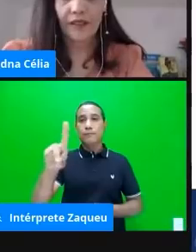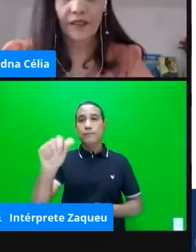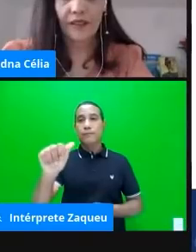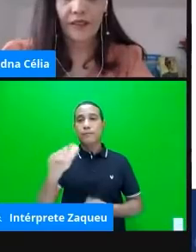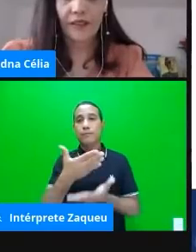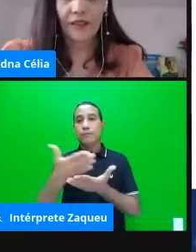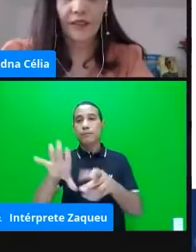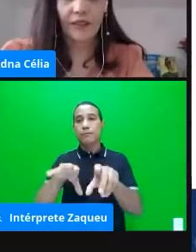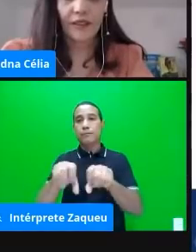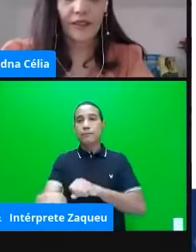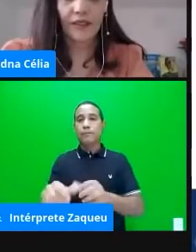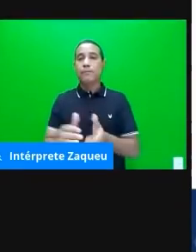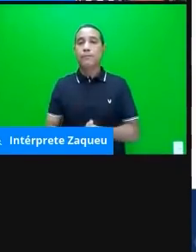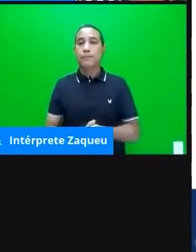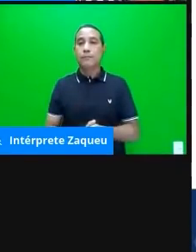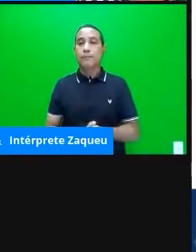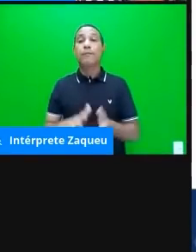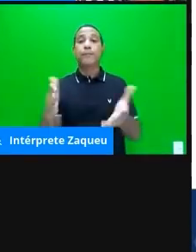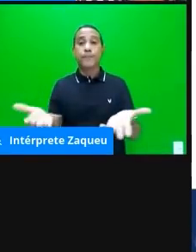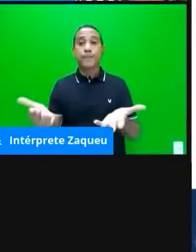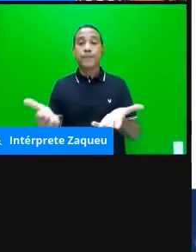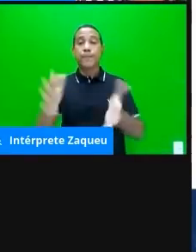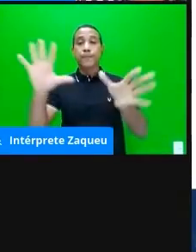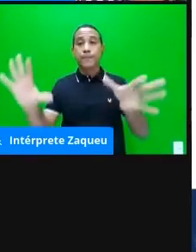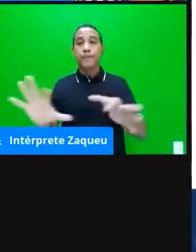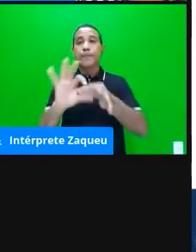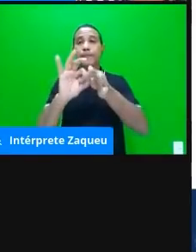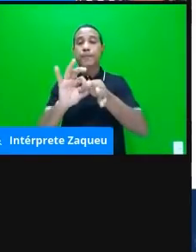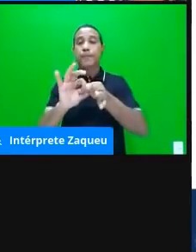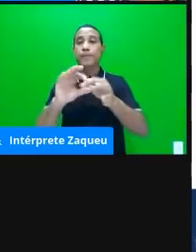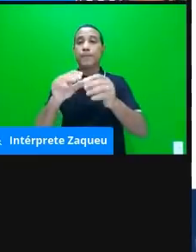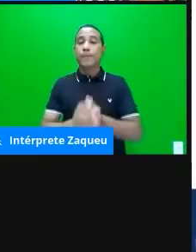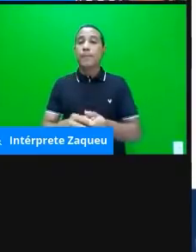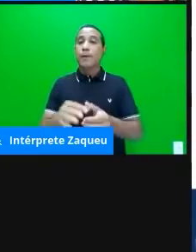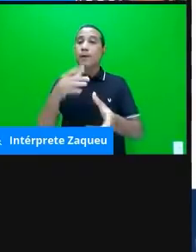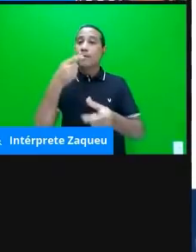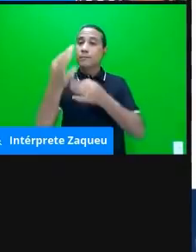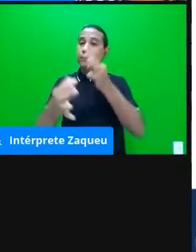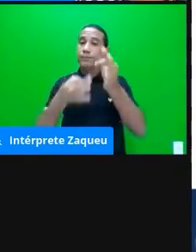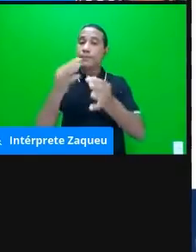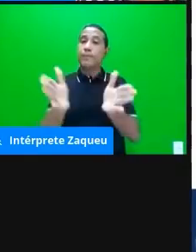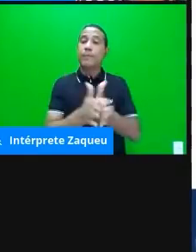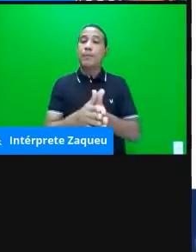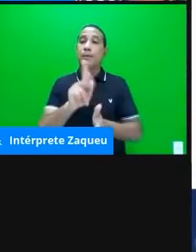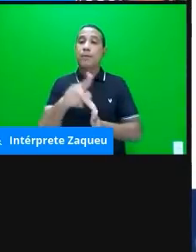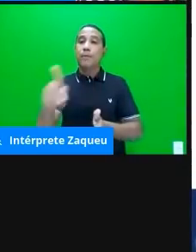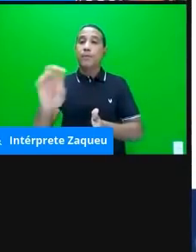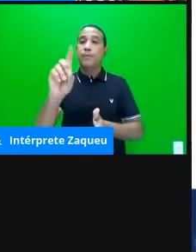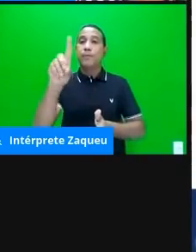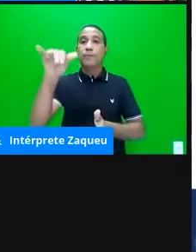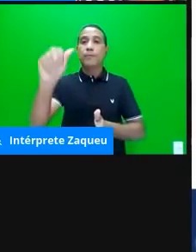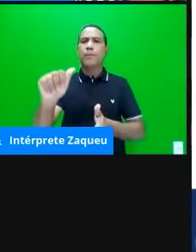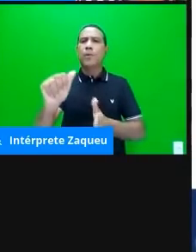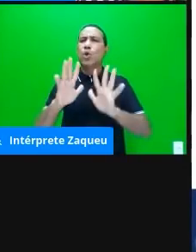Bom, complementando a fala da professora Edna, tudo passa. Não está fácil para ninguém.